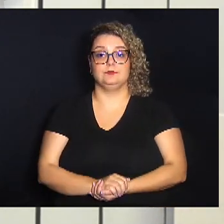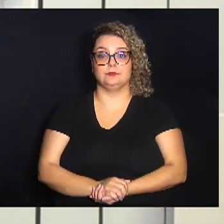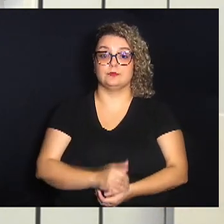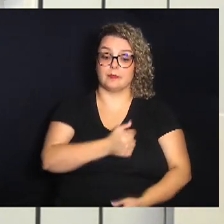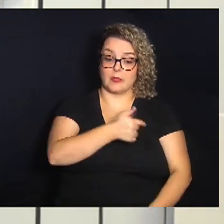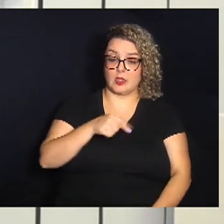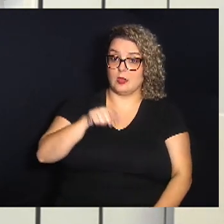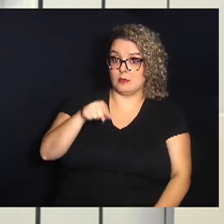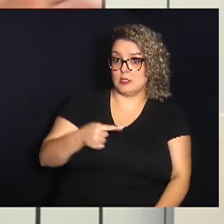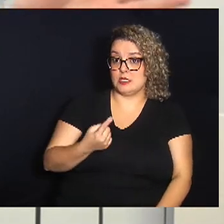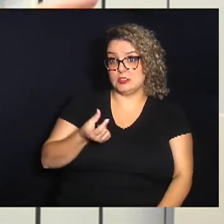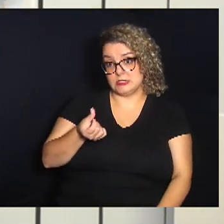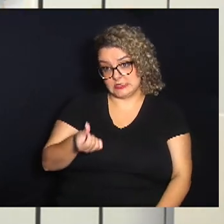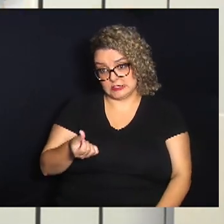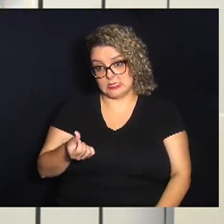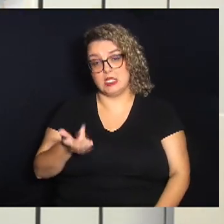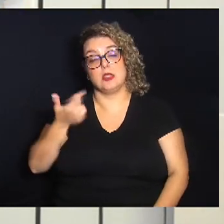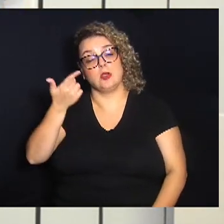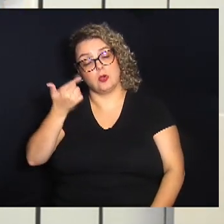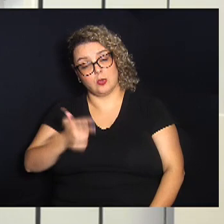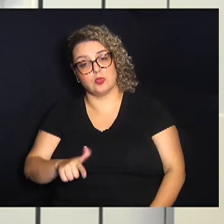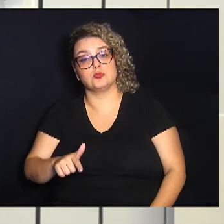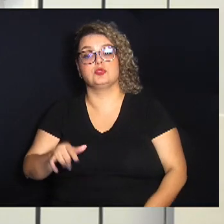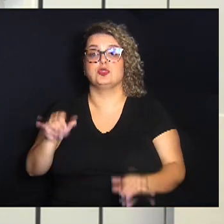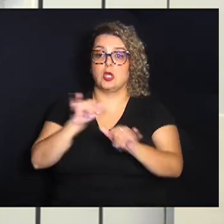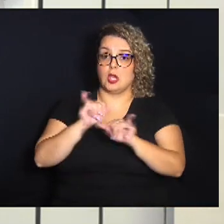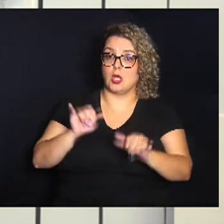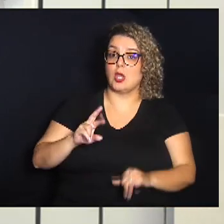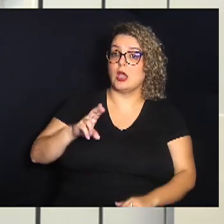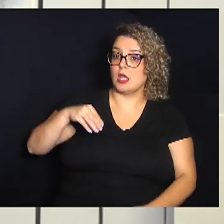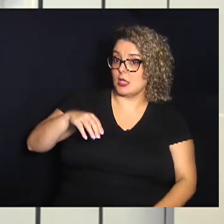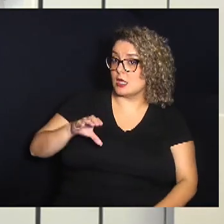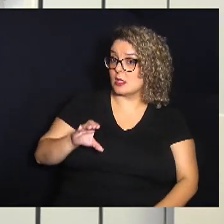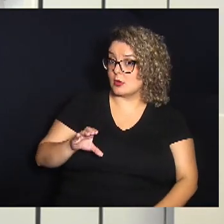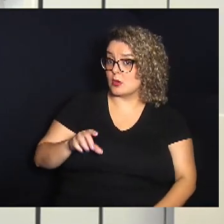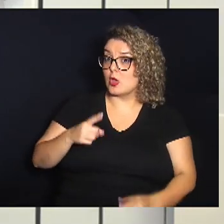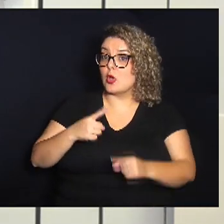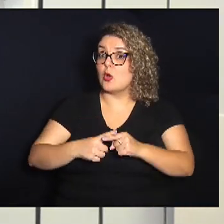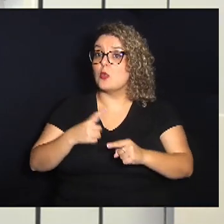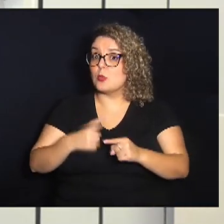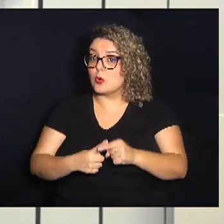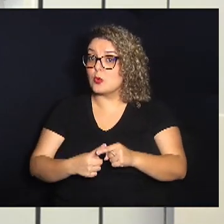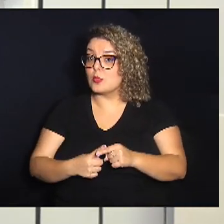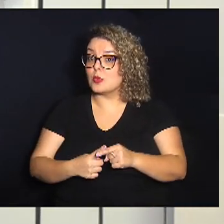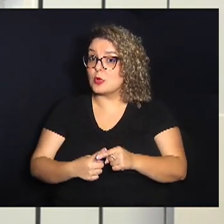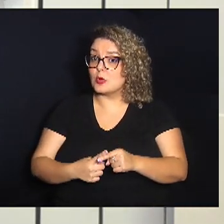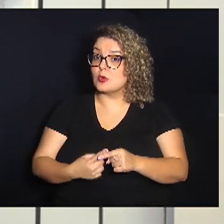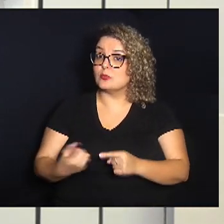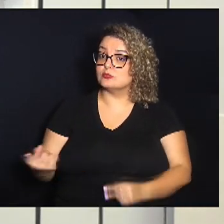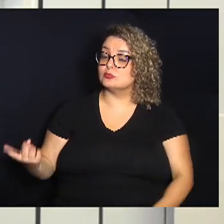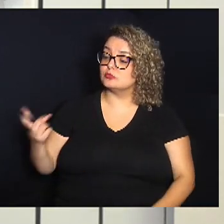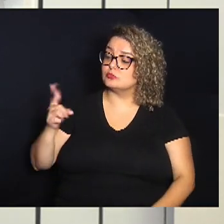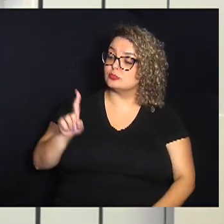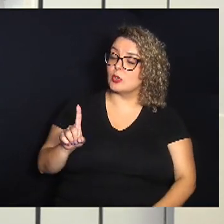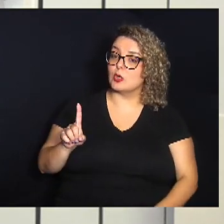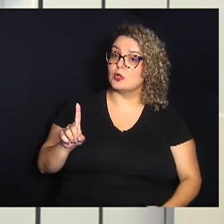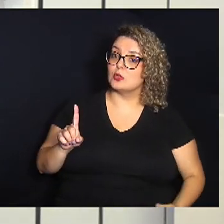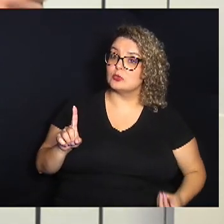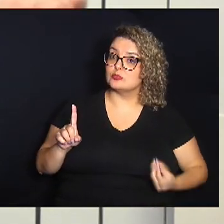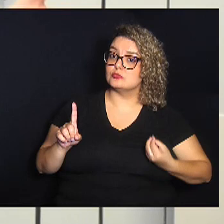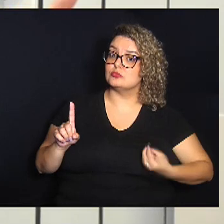meio-dia mais 16 minutos, a gente continua aqui com as notícias da Metrópole, porque um companheiro de vida de todos